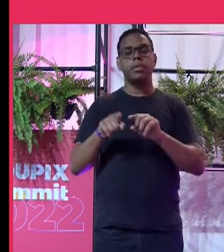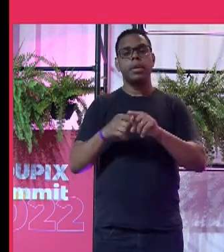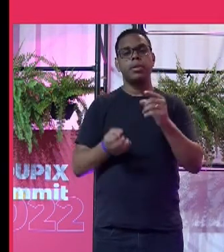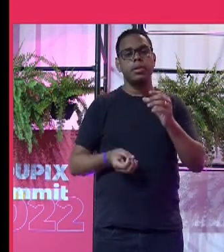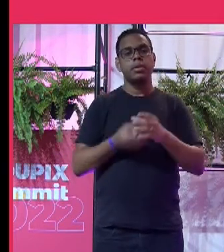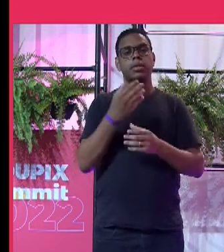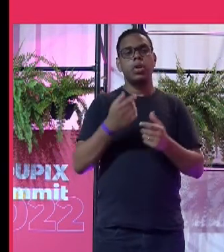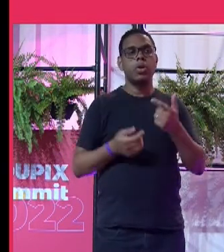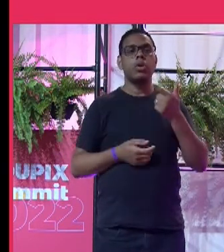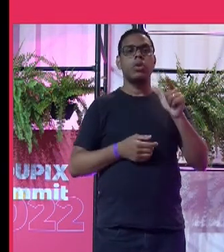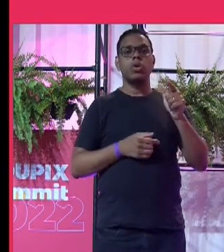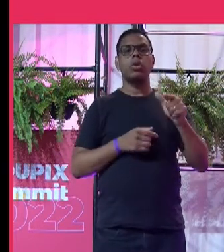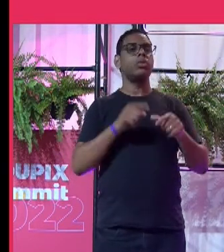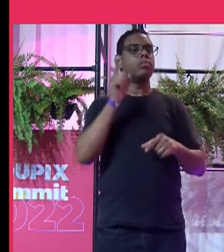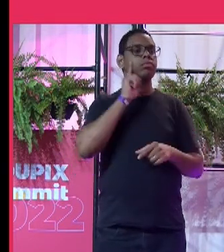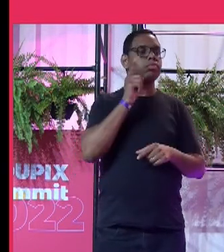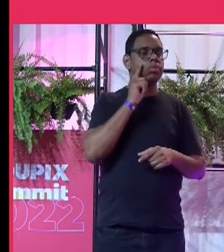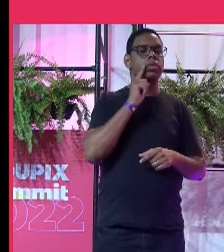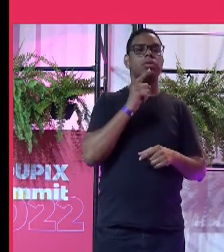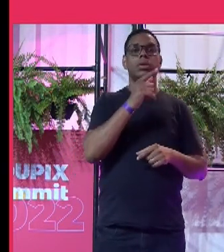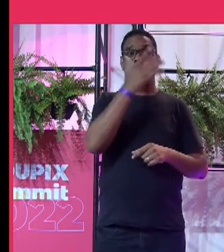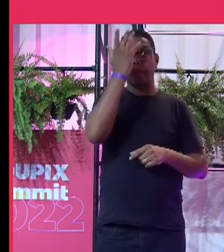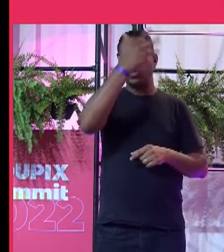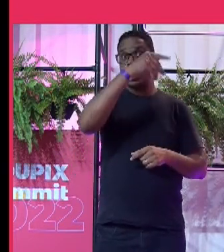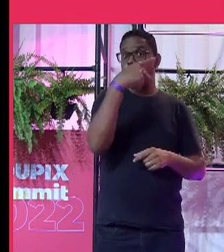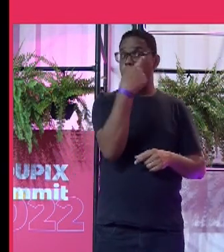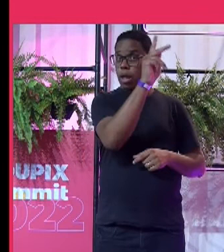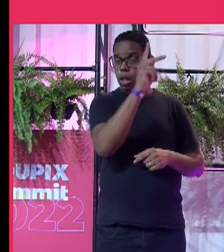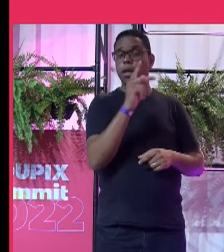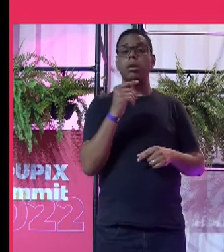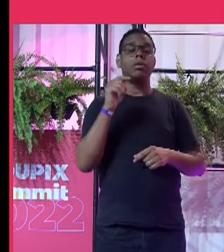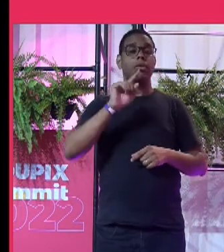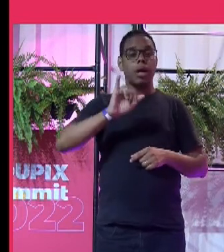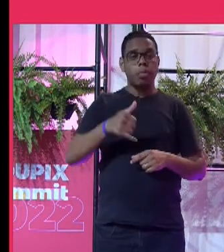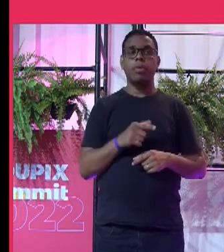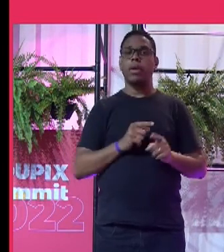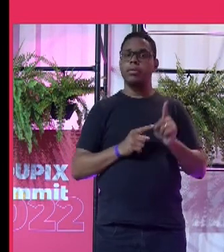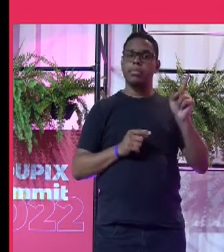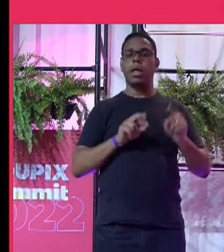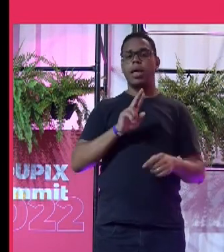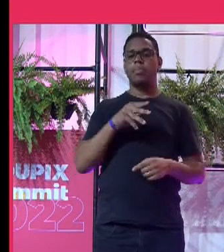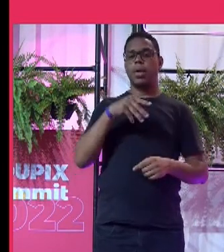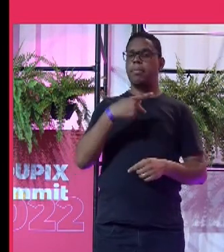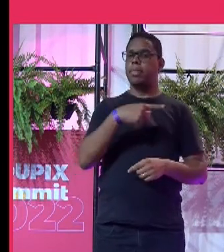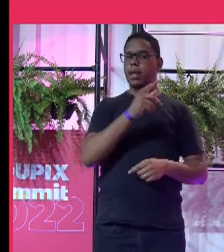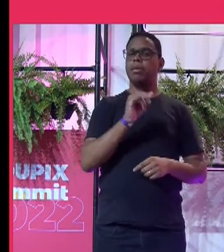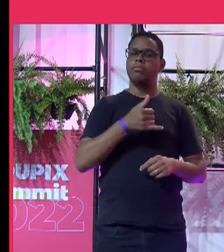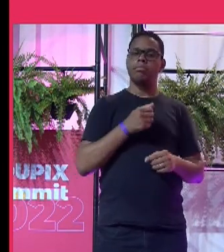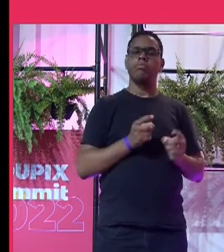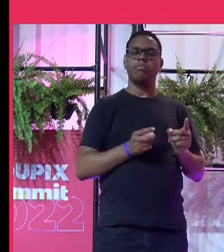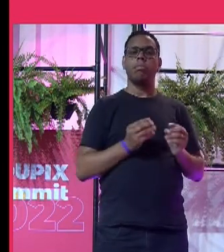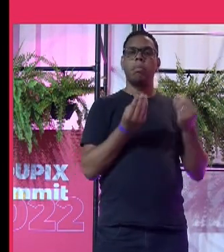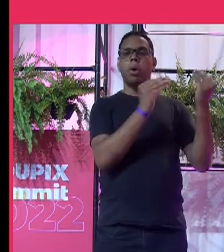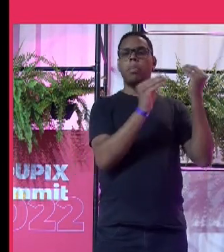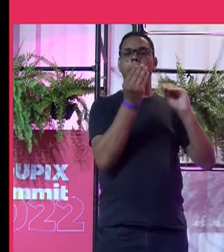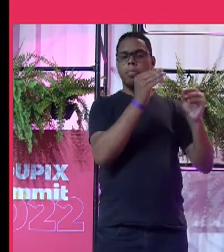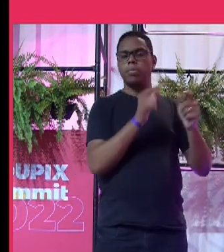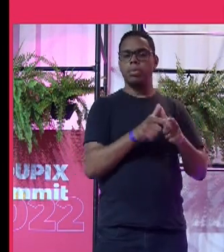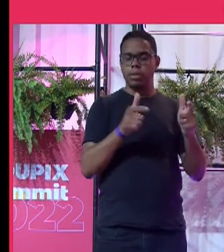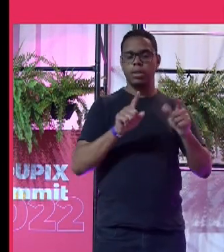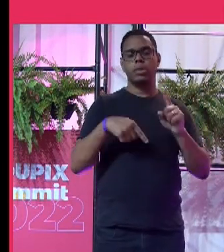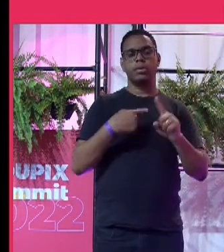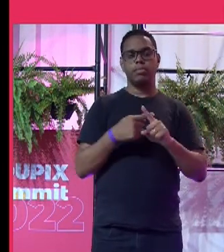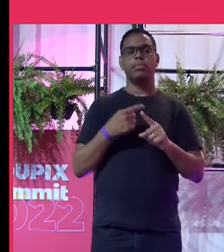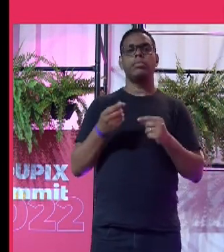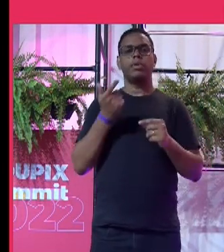uma segunda página Estados Unidos, com audiência Estados Unidos, e aproveitar o RPM dos Estados Unidos para aumentar cada vez